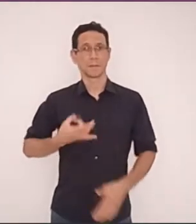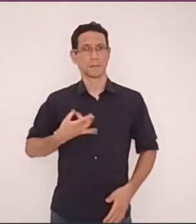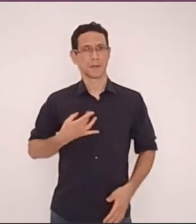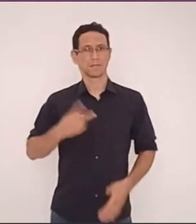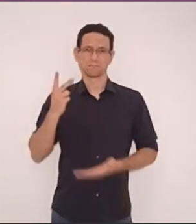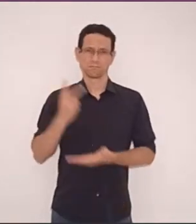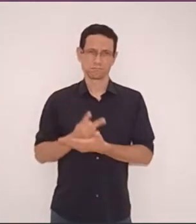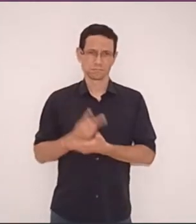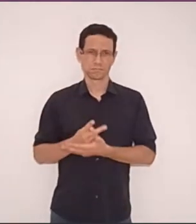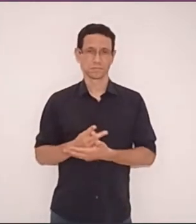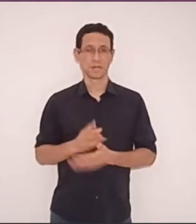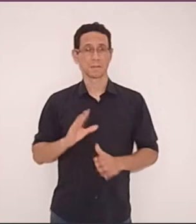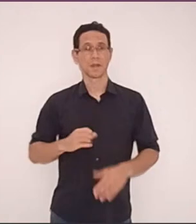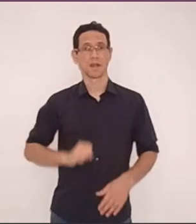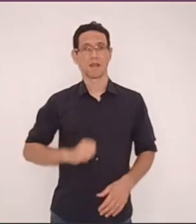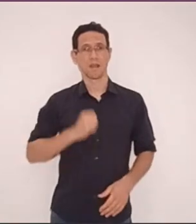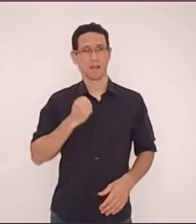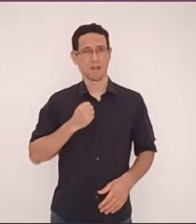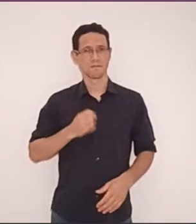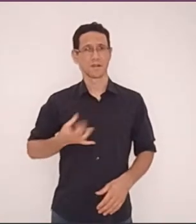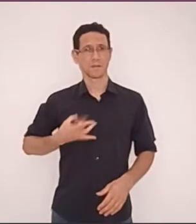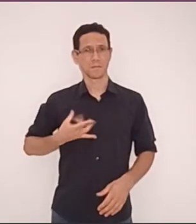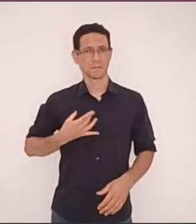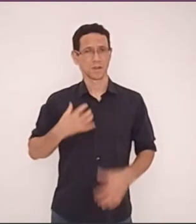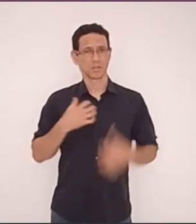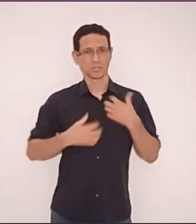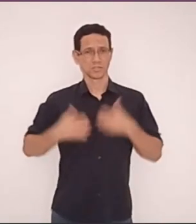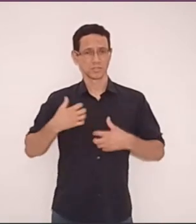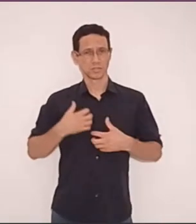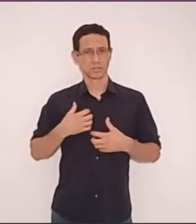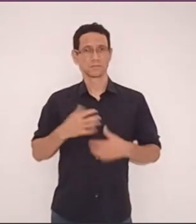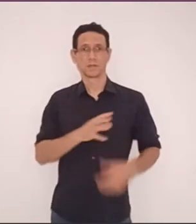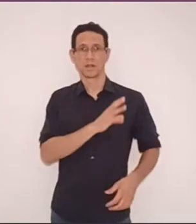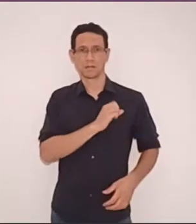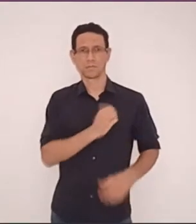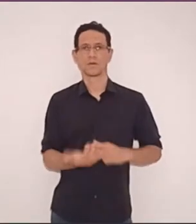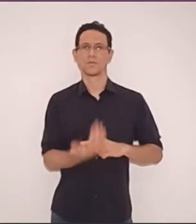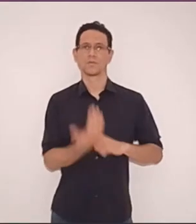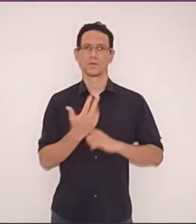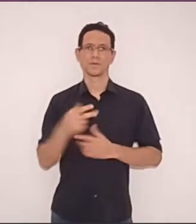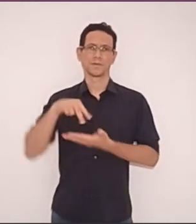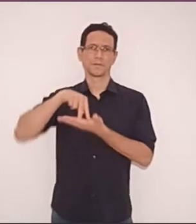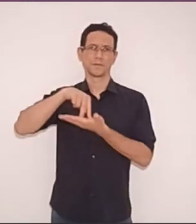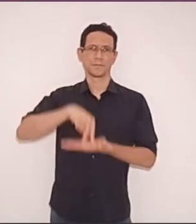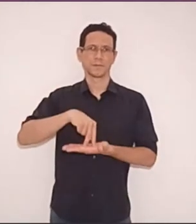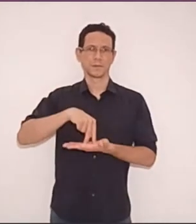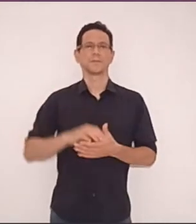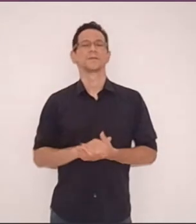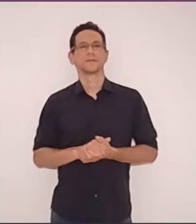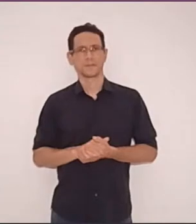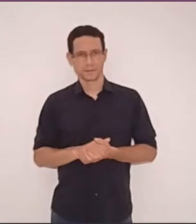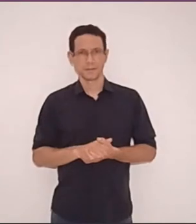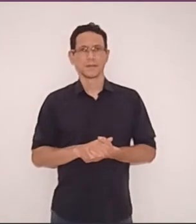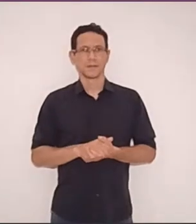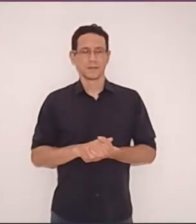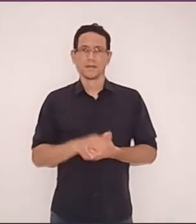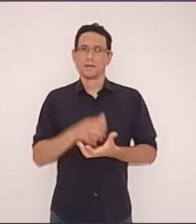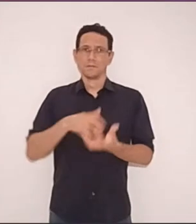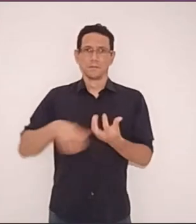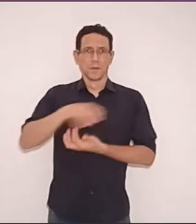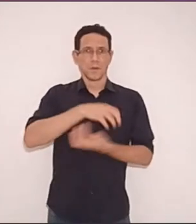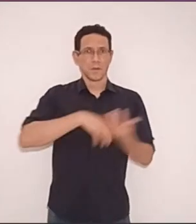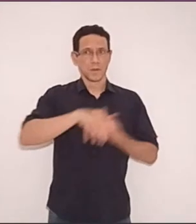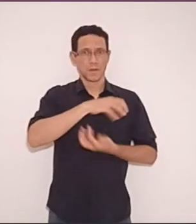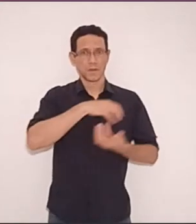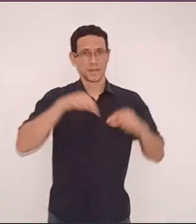Mesmo Diante do medo já está raiva da ilustração e nos mantém de pé não talvez o muito revolucionário